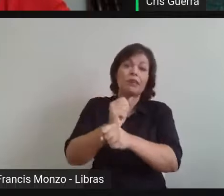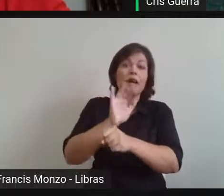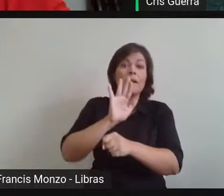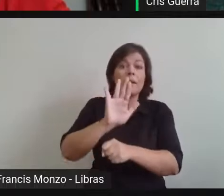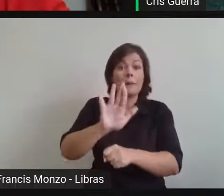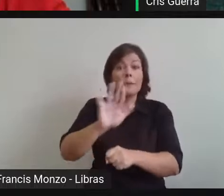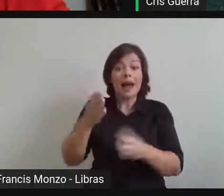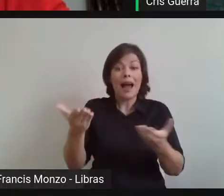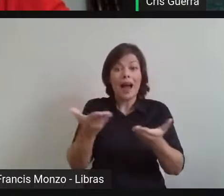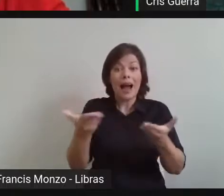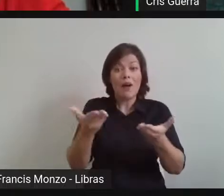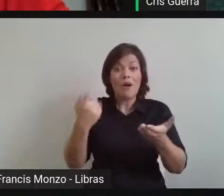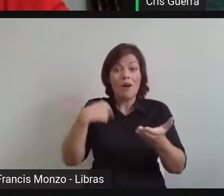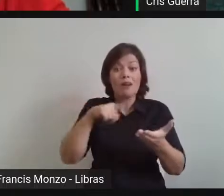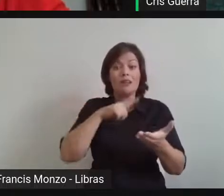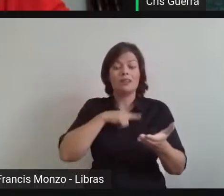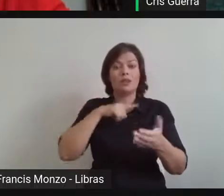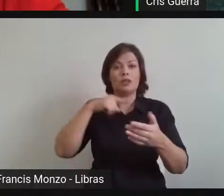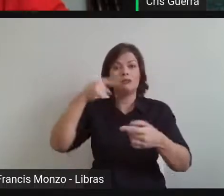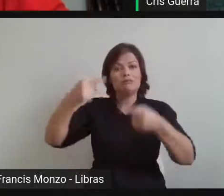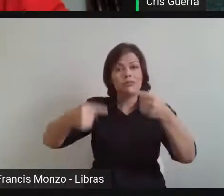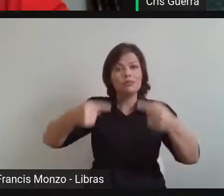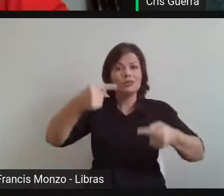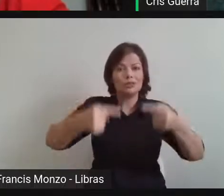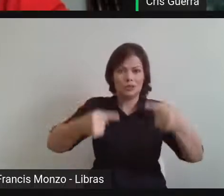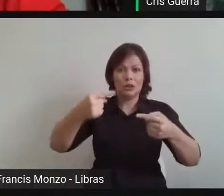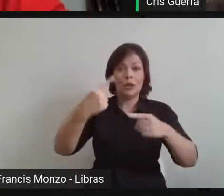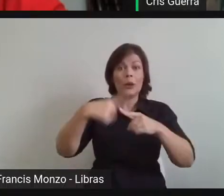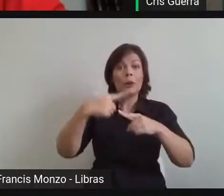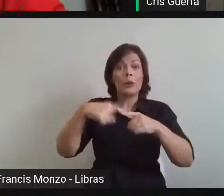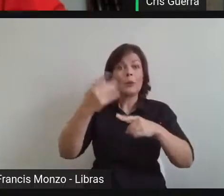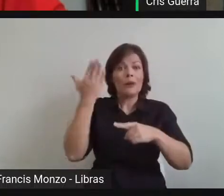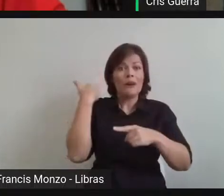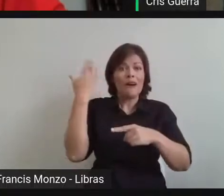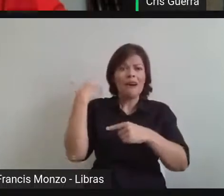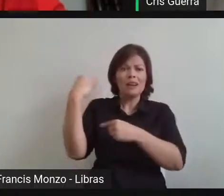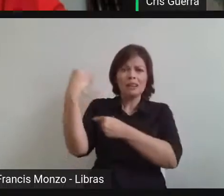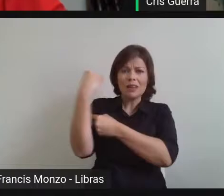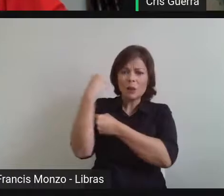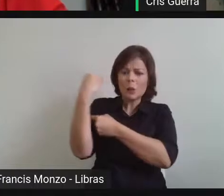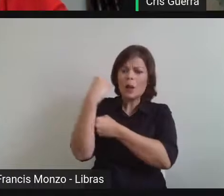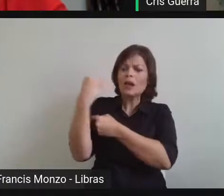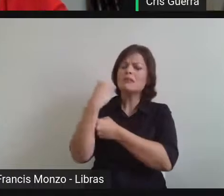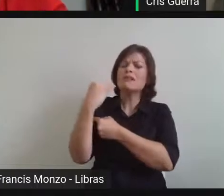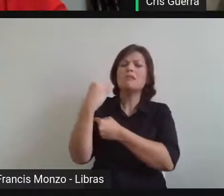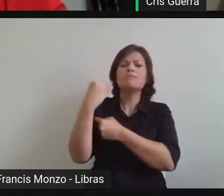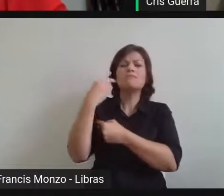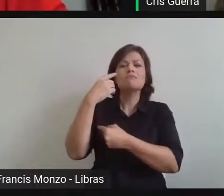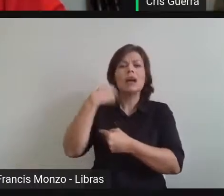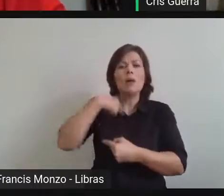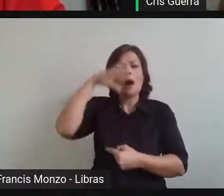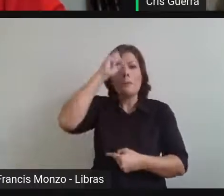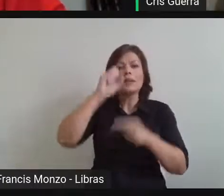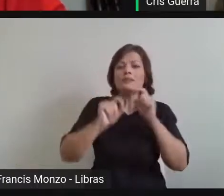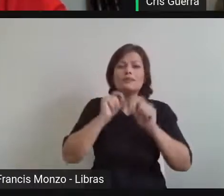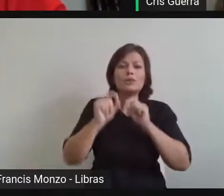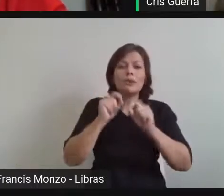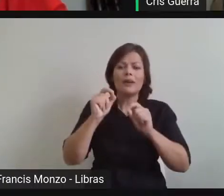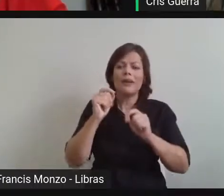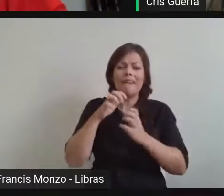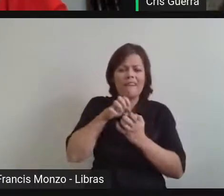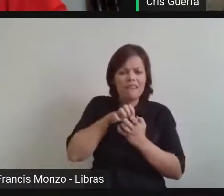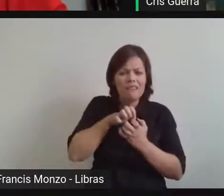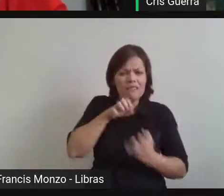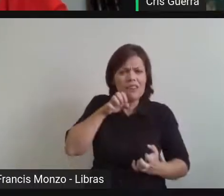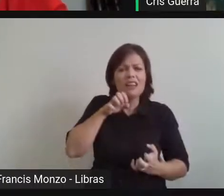sempre foi criado para pensar que o envelhecimento ele está aliado só a perdas, né, a doenças, e,